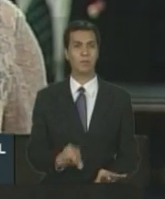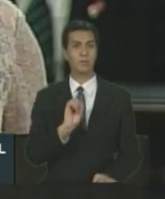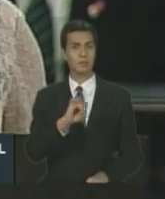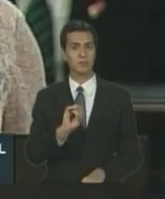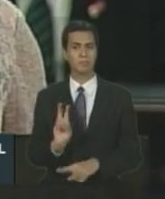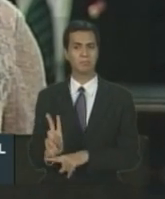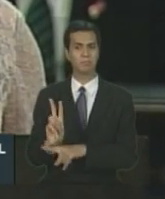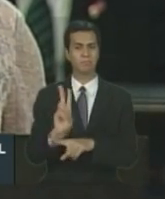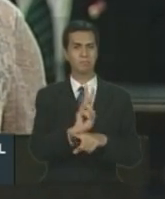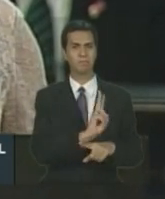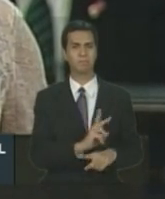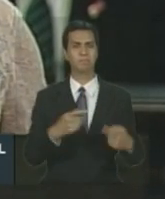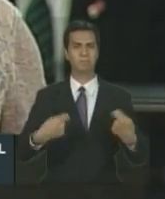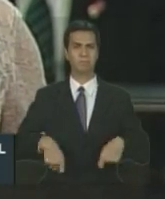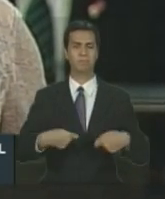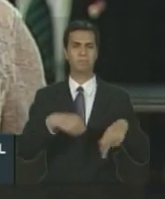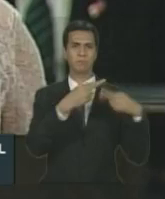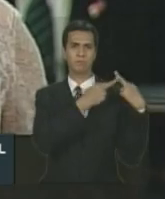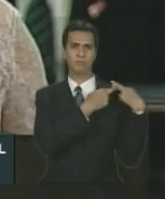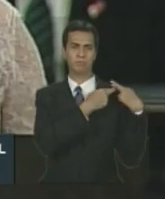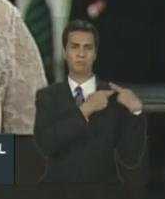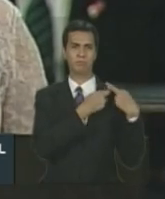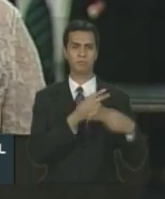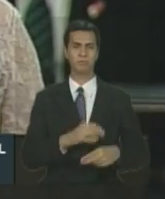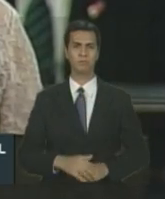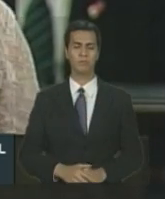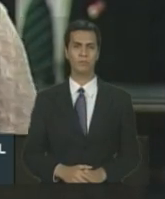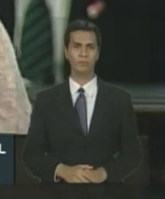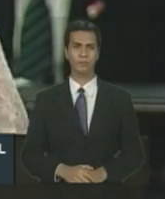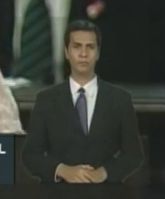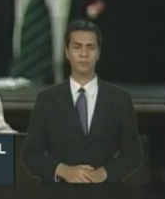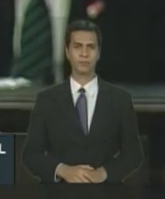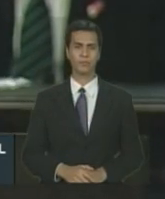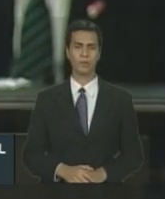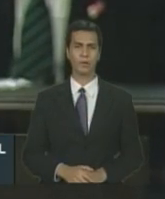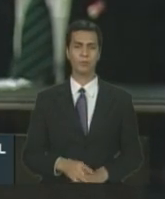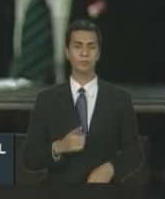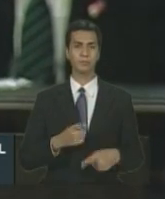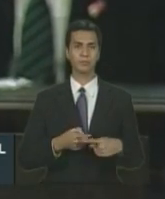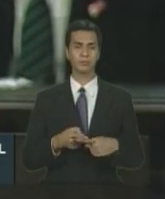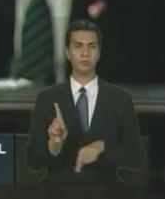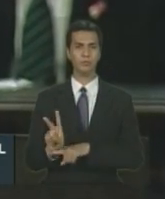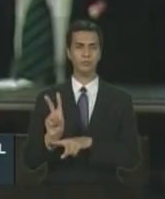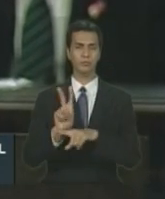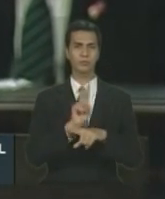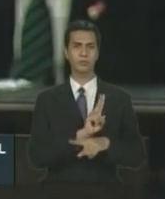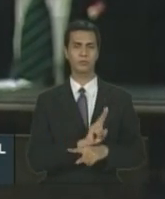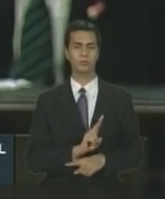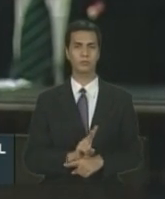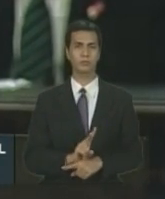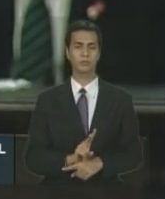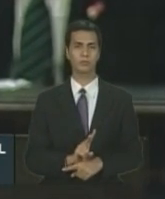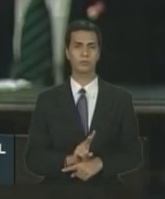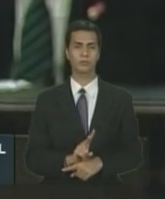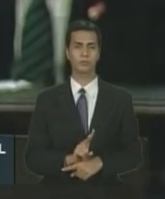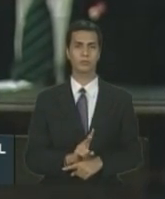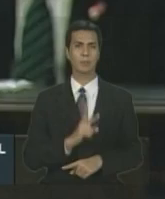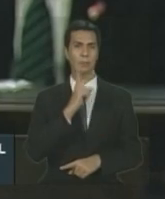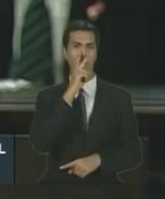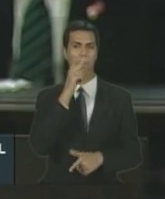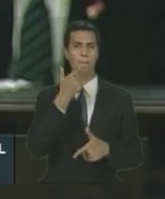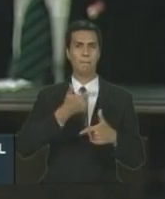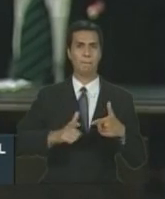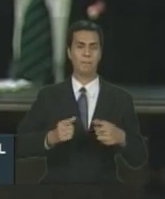tenha responsabilidade para que a proteção não se torne numa situação de